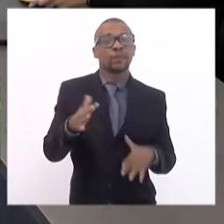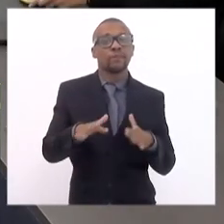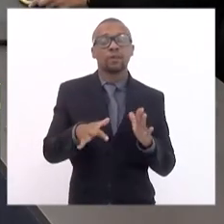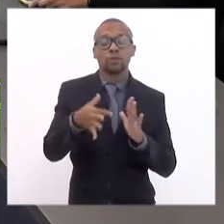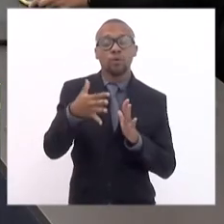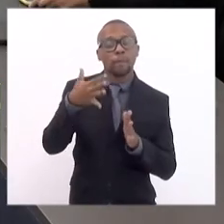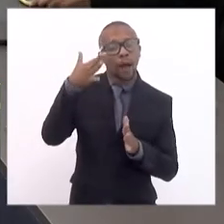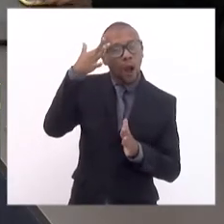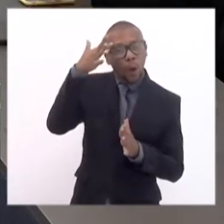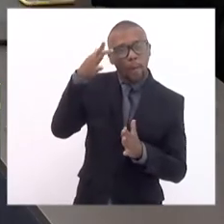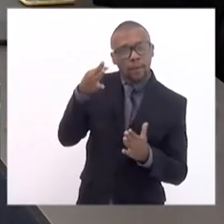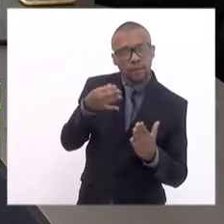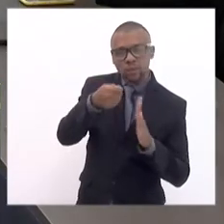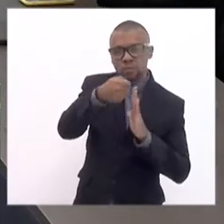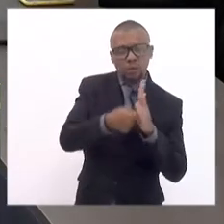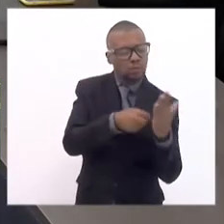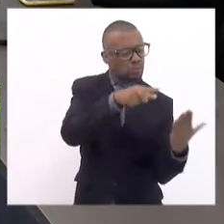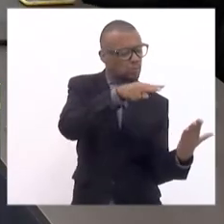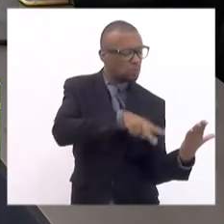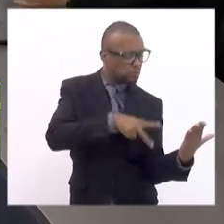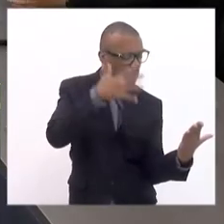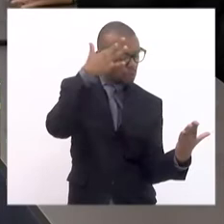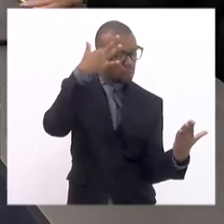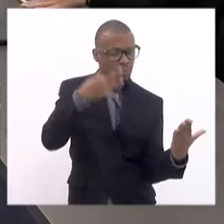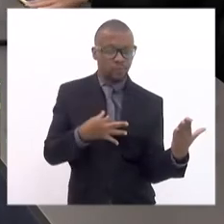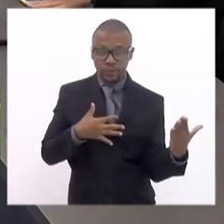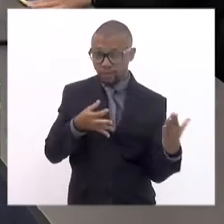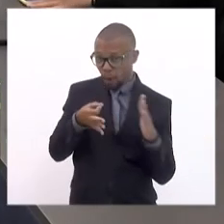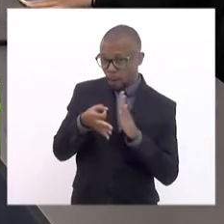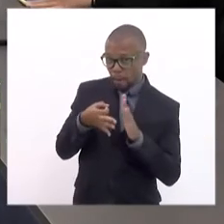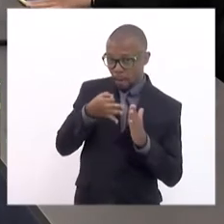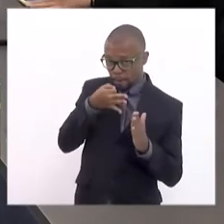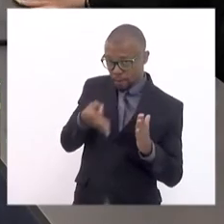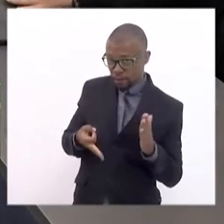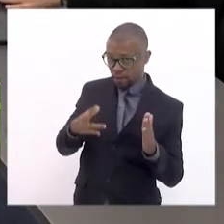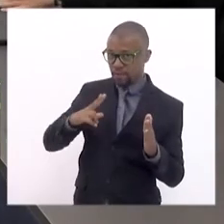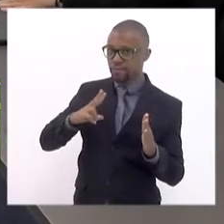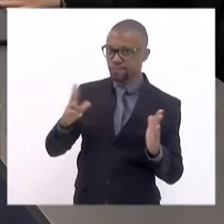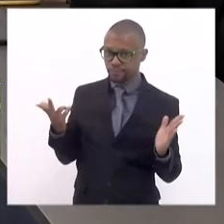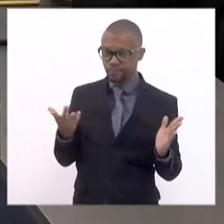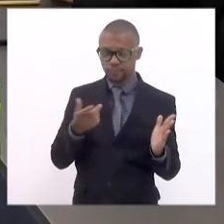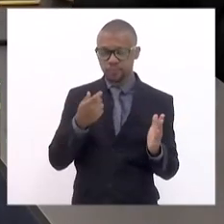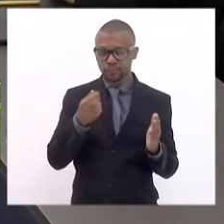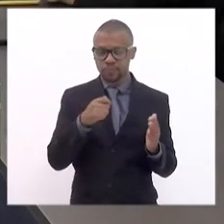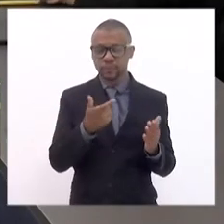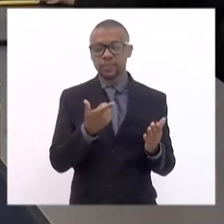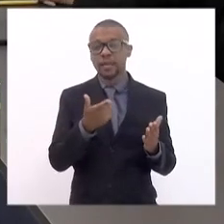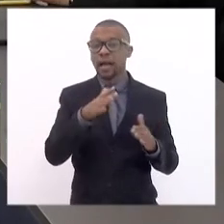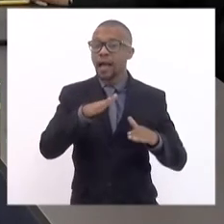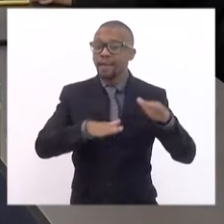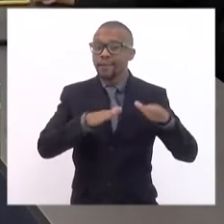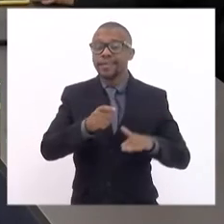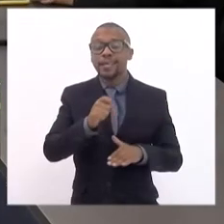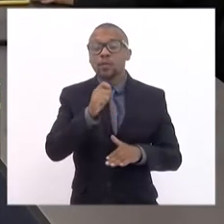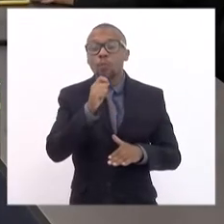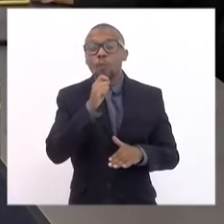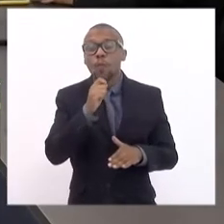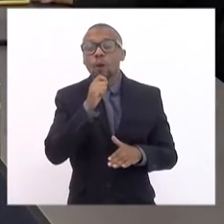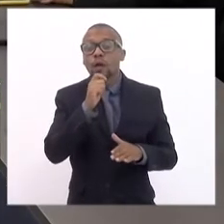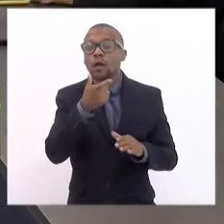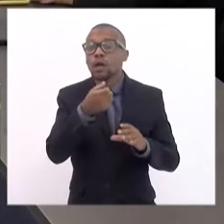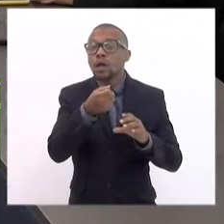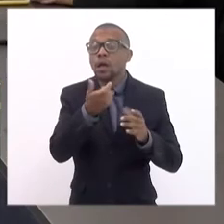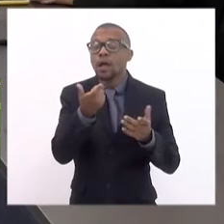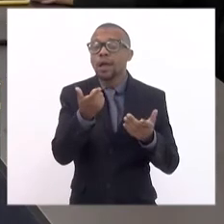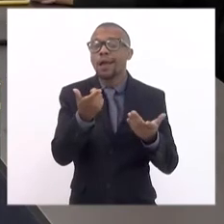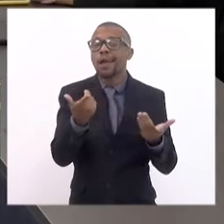da Procuradoria, na minha opinião, eu quero ouvi-lo, se possível, não tem o condão de impedir o cumprimento de